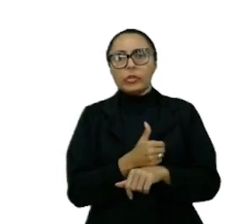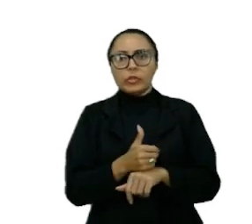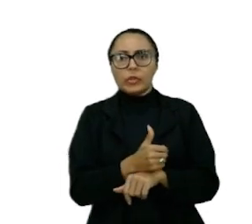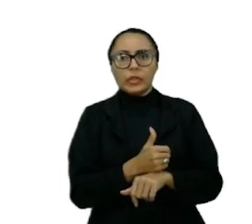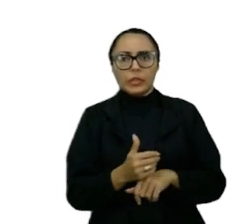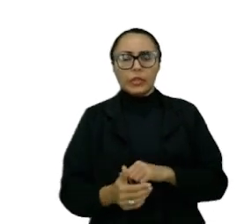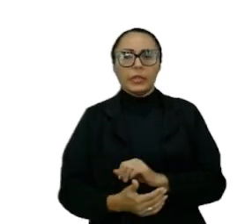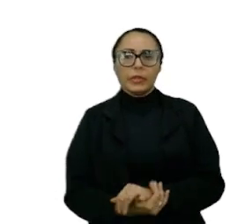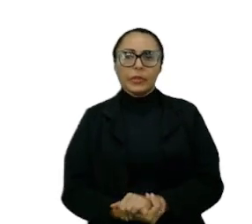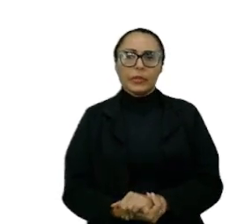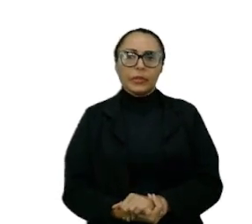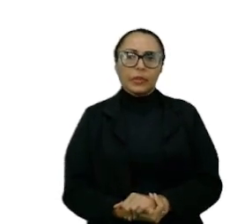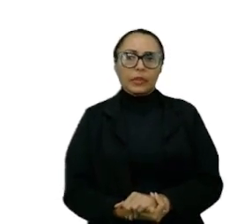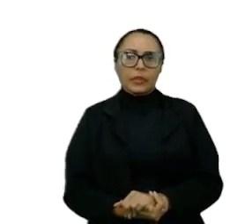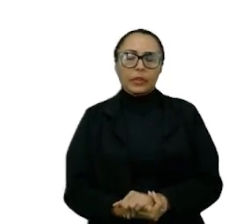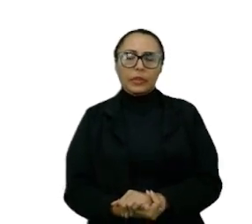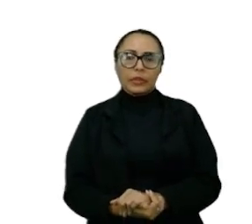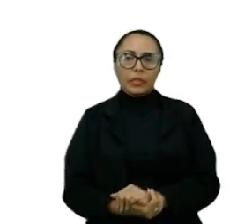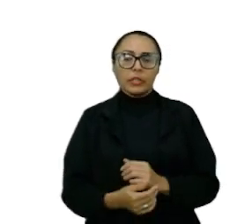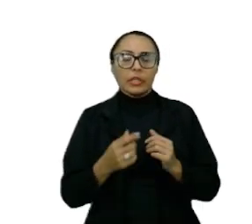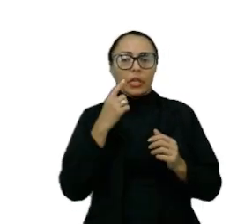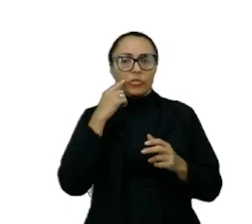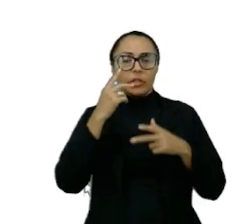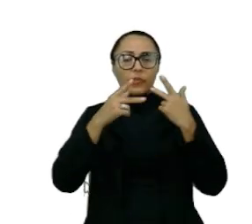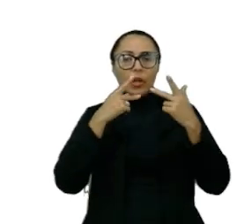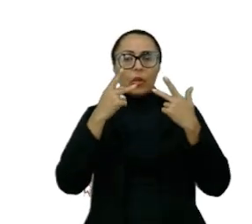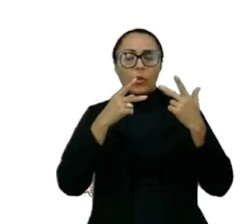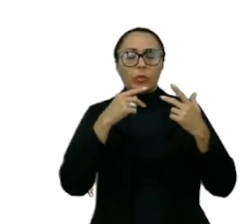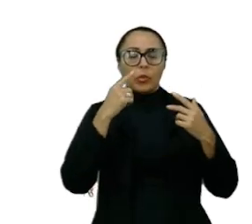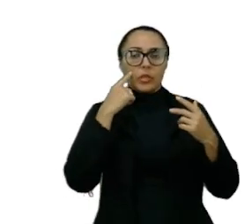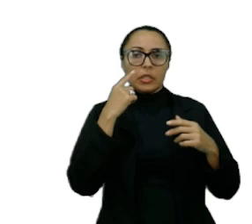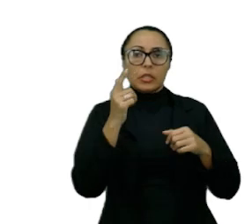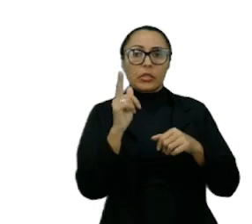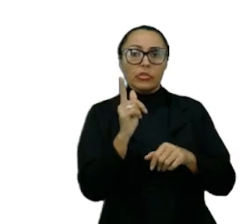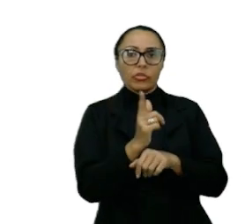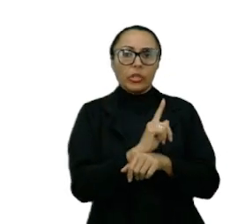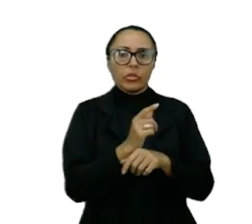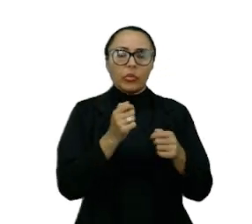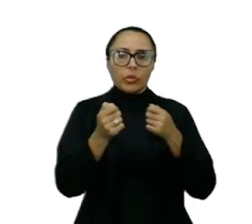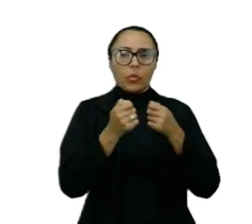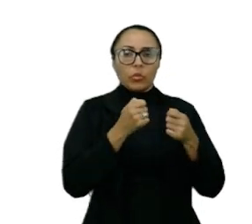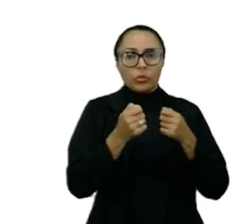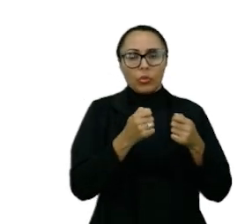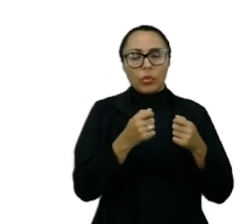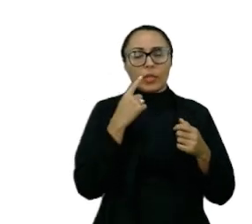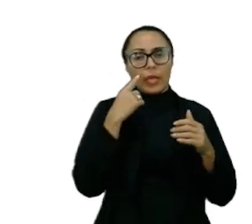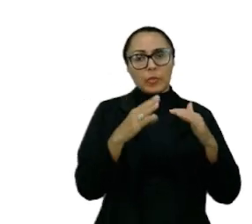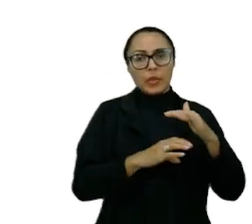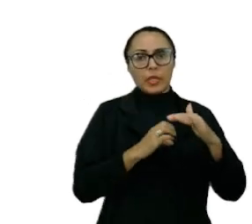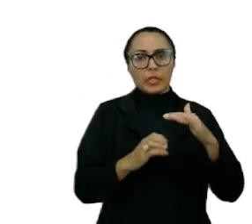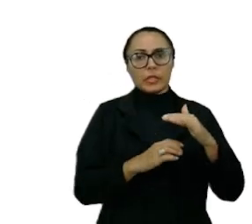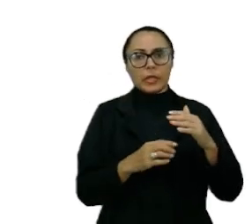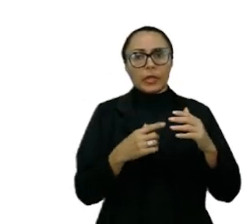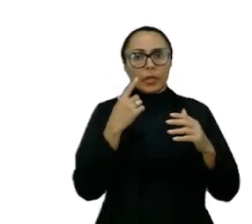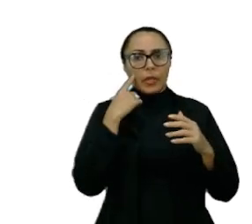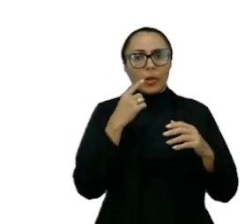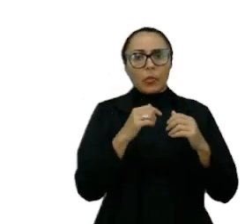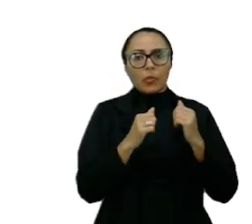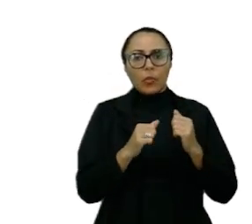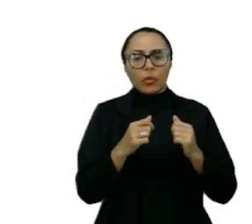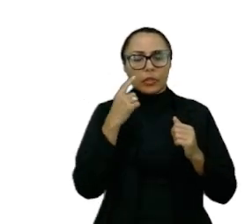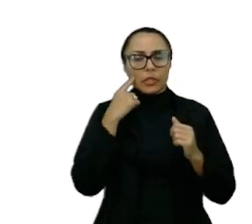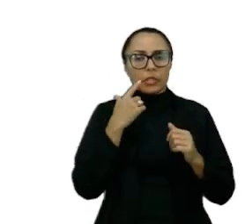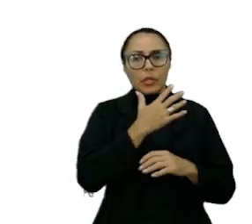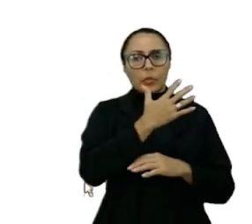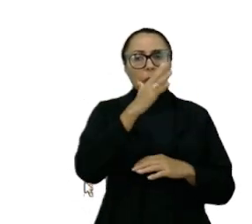de uma dessas ISOs que a gente falou, que pode ser de gestão de controle operacional da empresa, pode ser de meio ambiente,